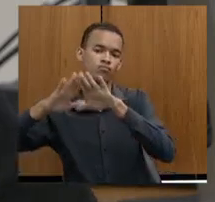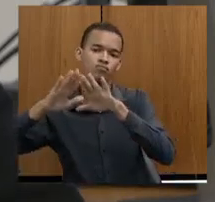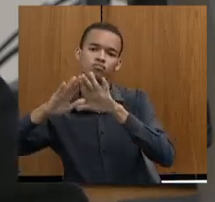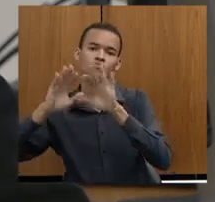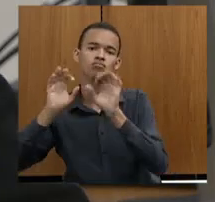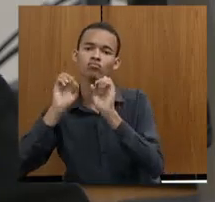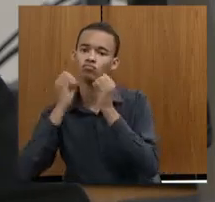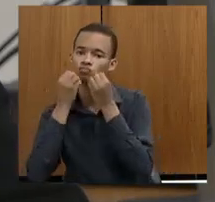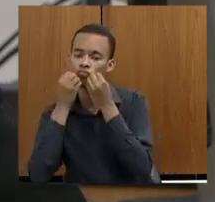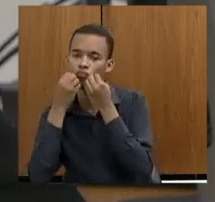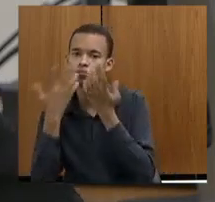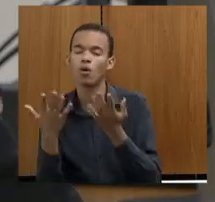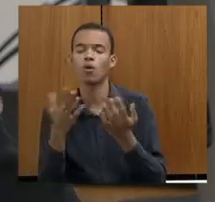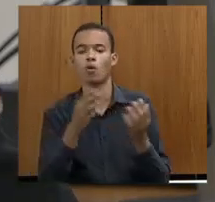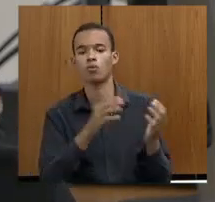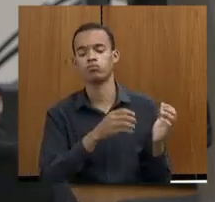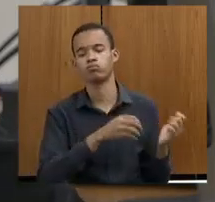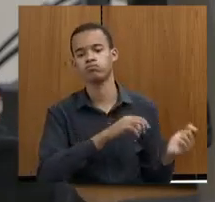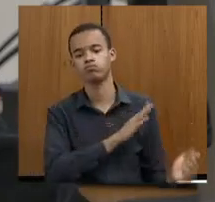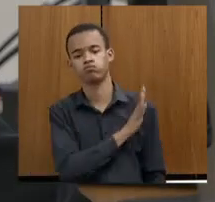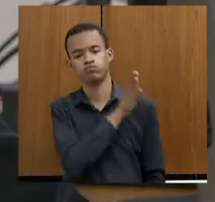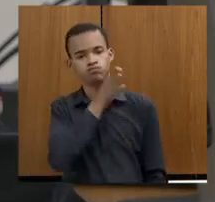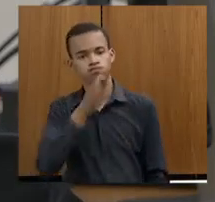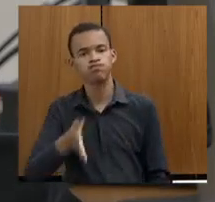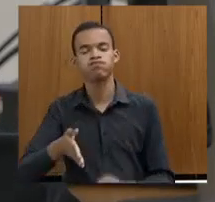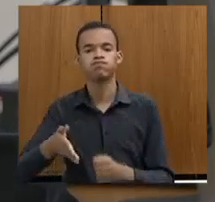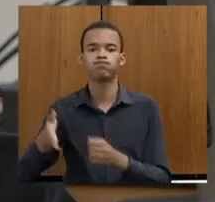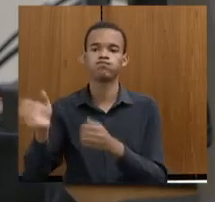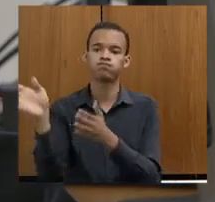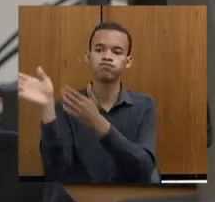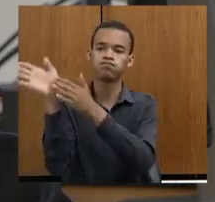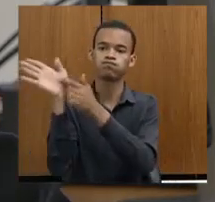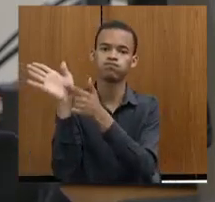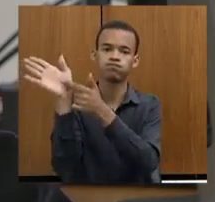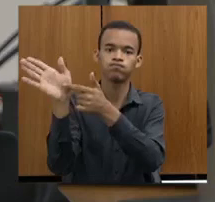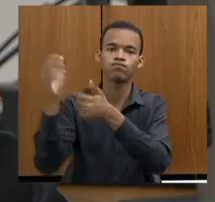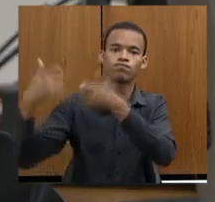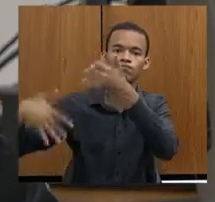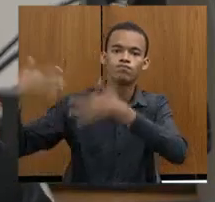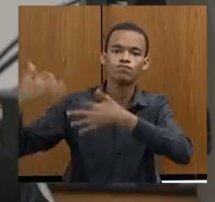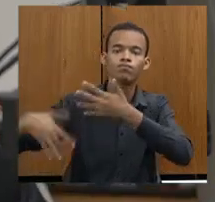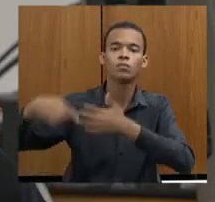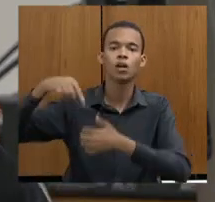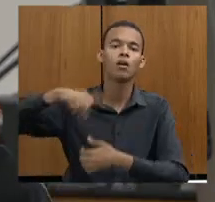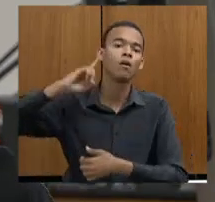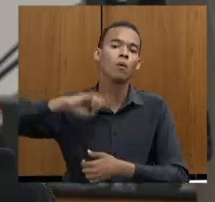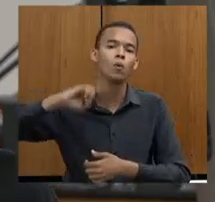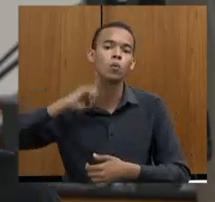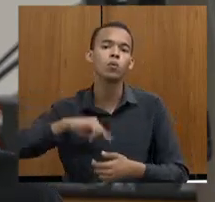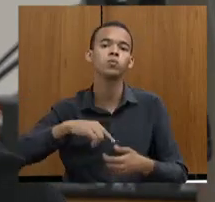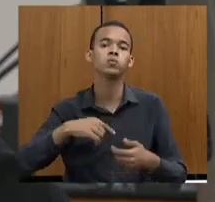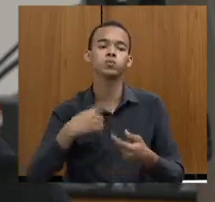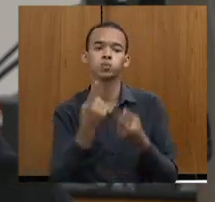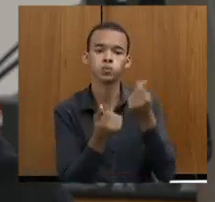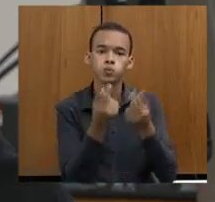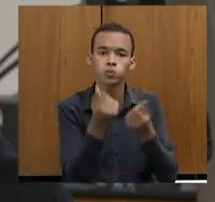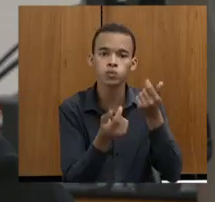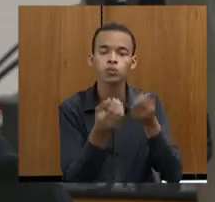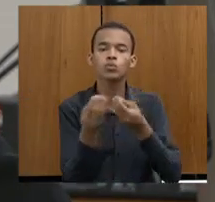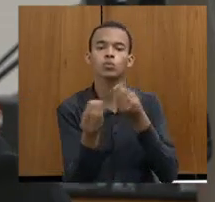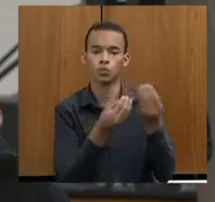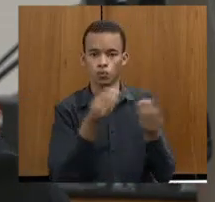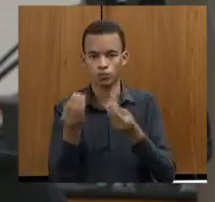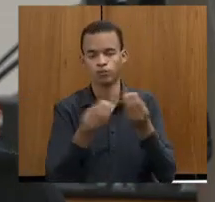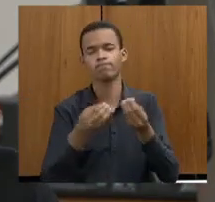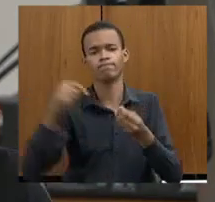debate a exposição dos números é como o Estado está e eu acho que o